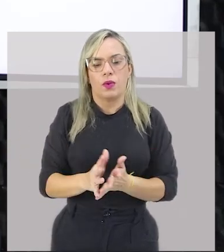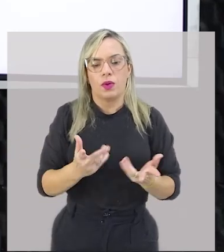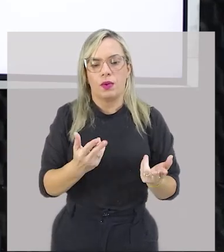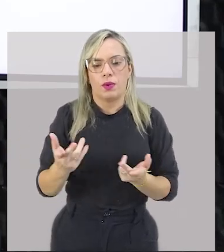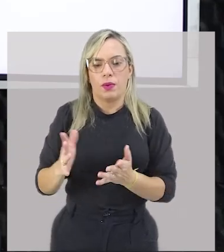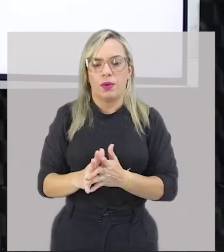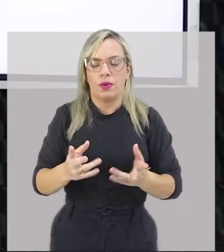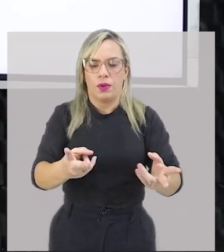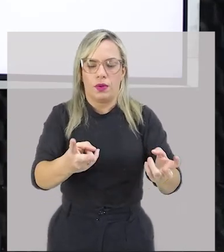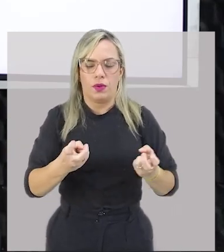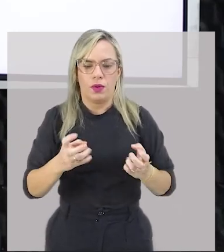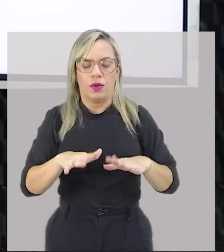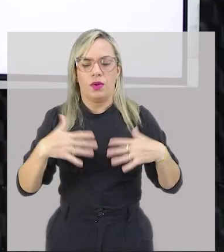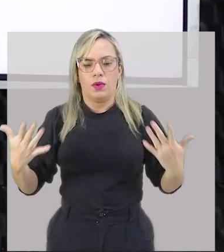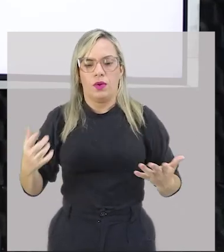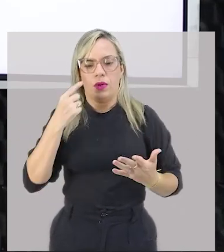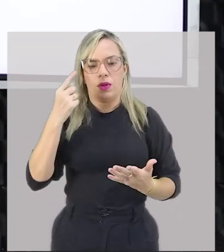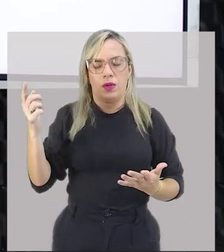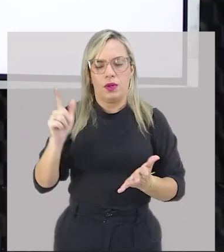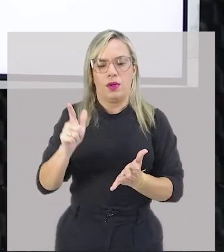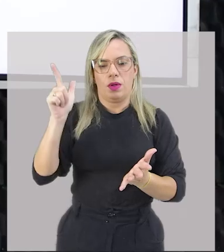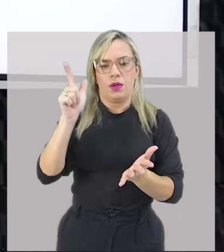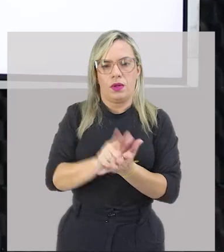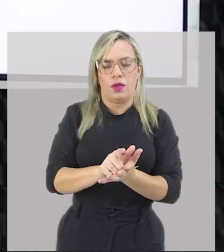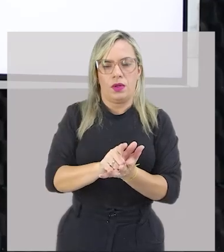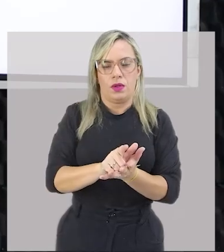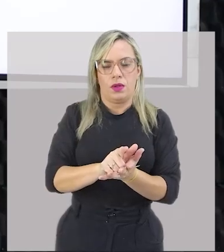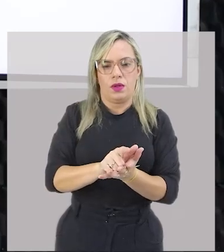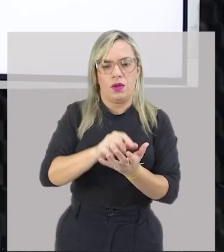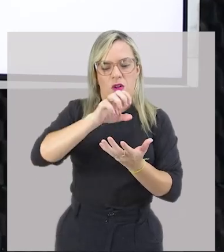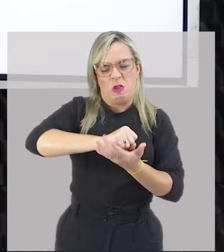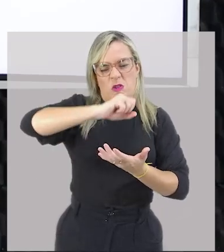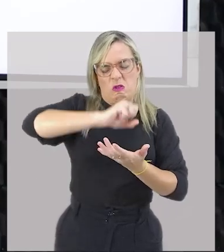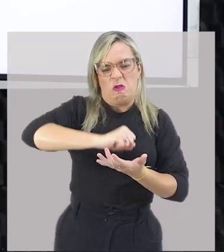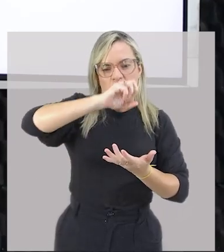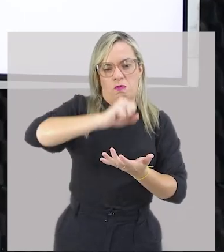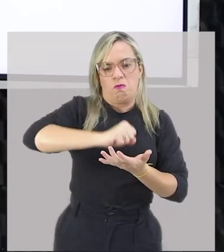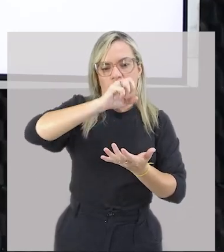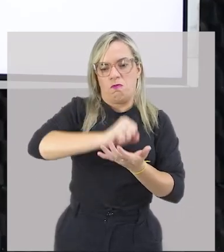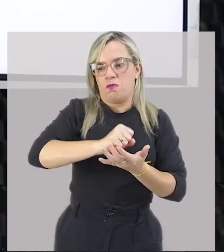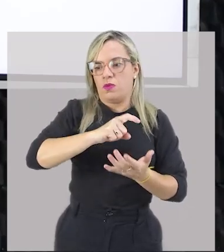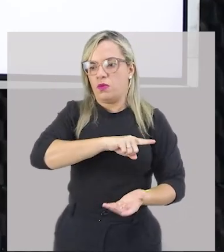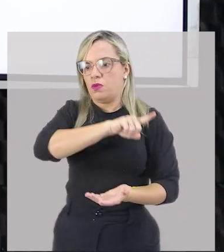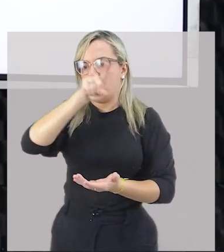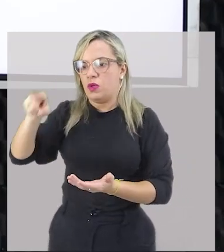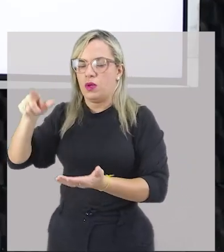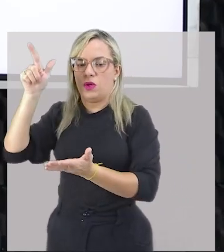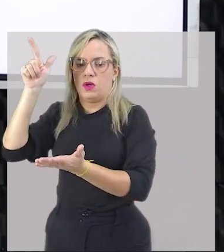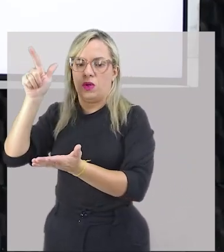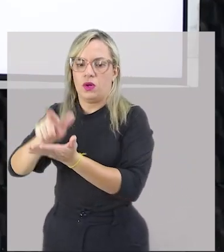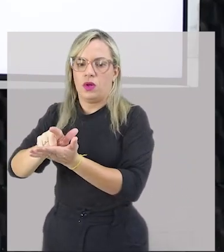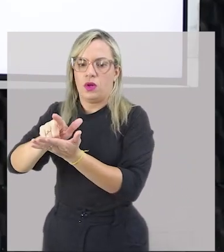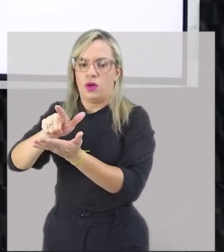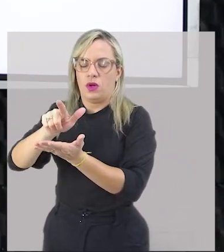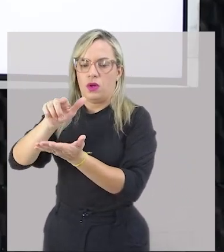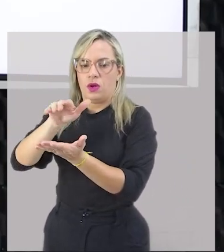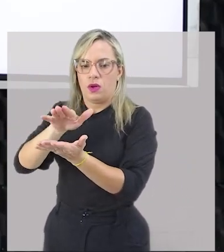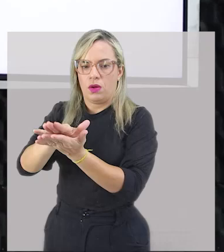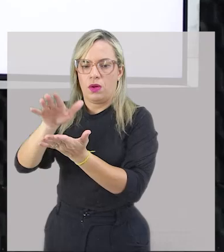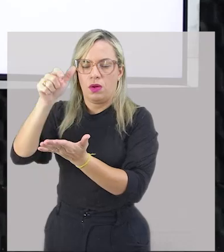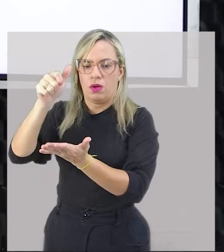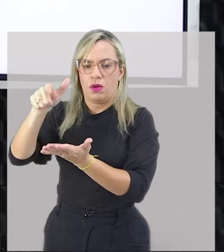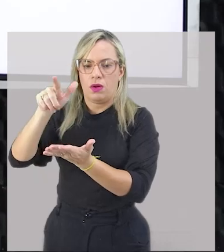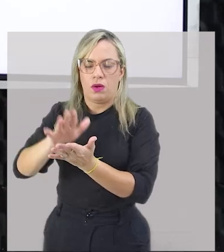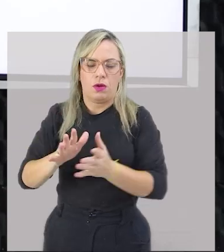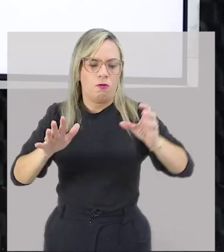Mas, percebam, se eu pegar uma dessas folhas e amassar, e deixar outra folhinha aberta e abandonar, o